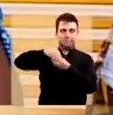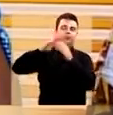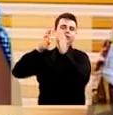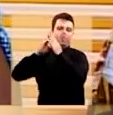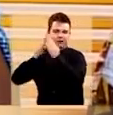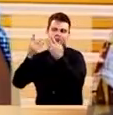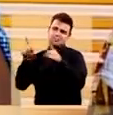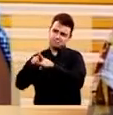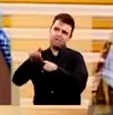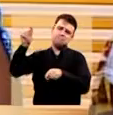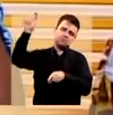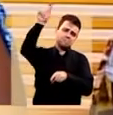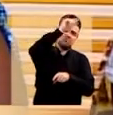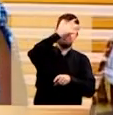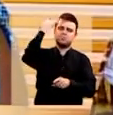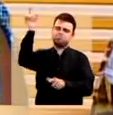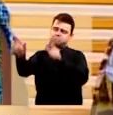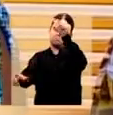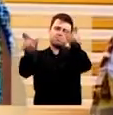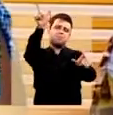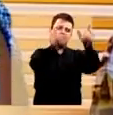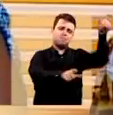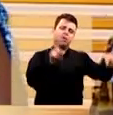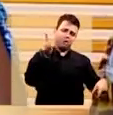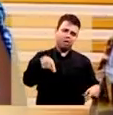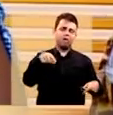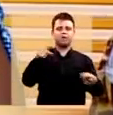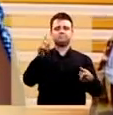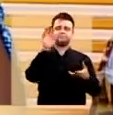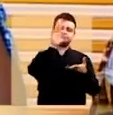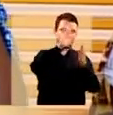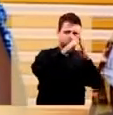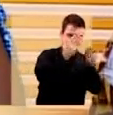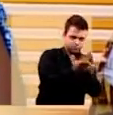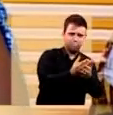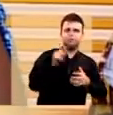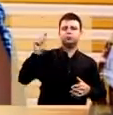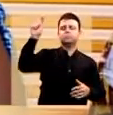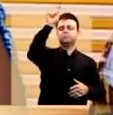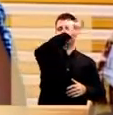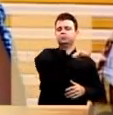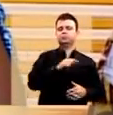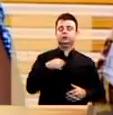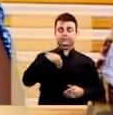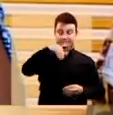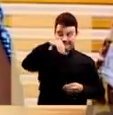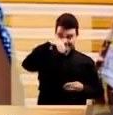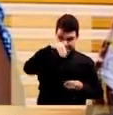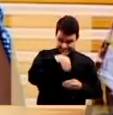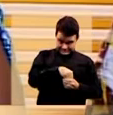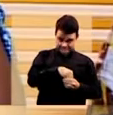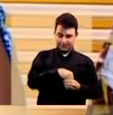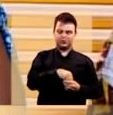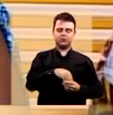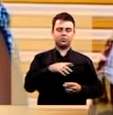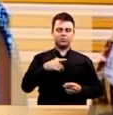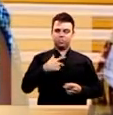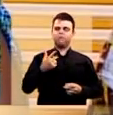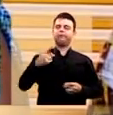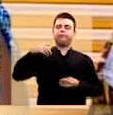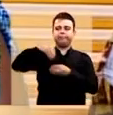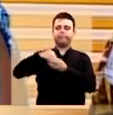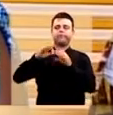se estende nas instituições públicas. Né? Essa taxa de homicídio, ela não é só violência doméstica, mas ela também é negligência